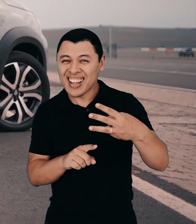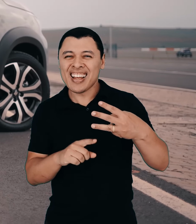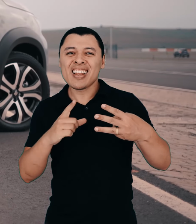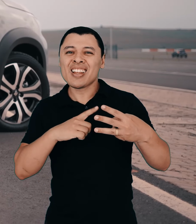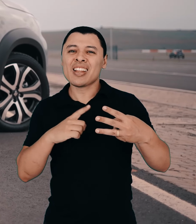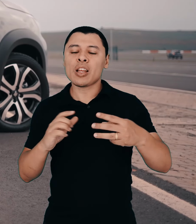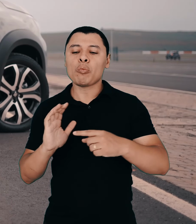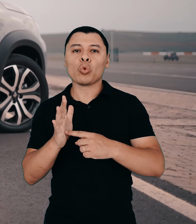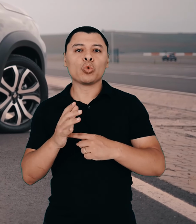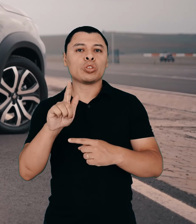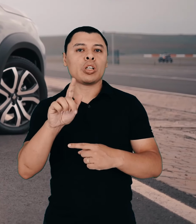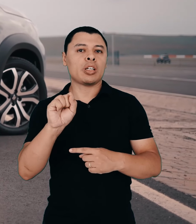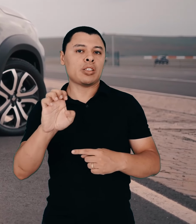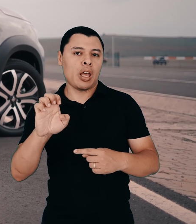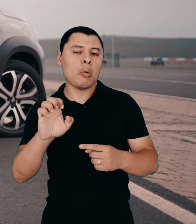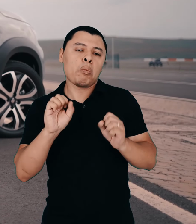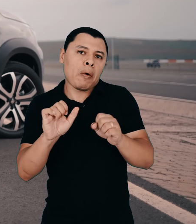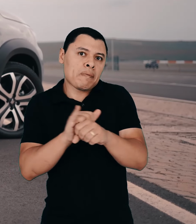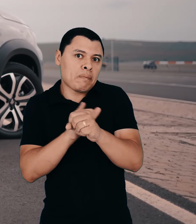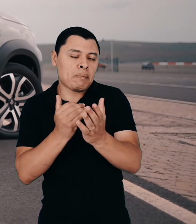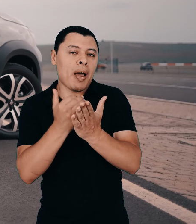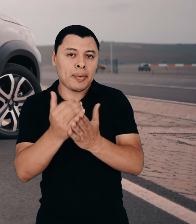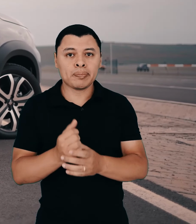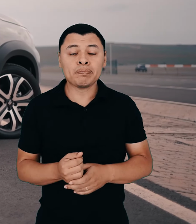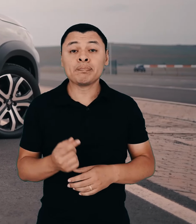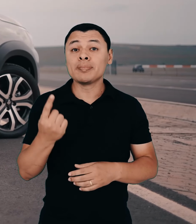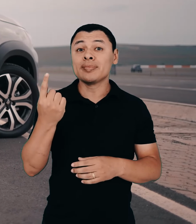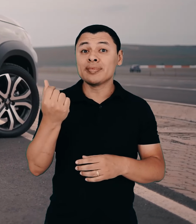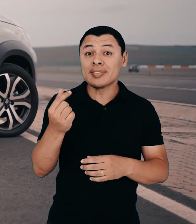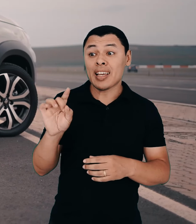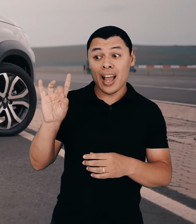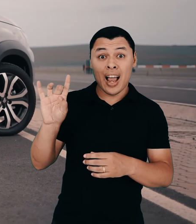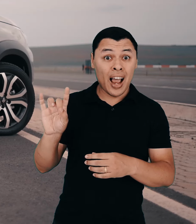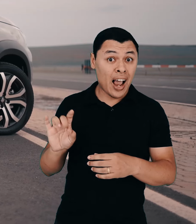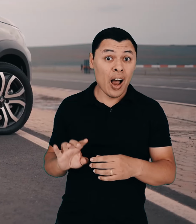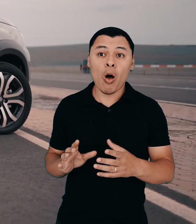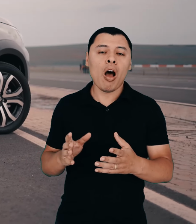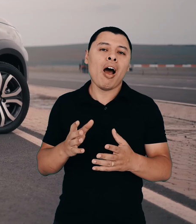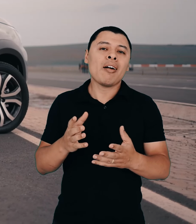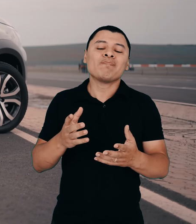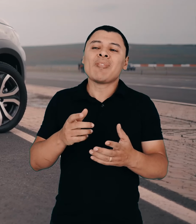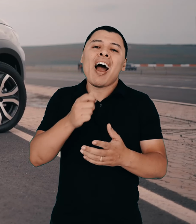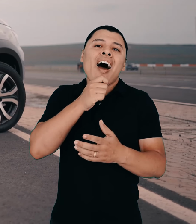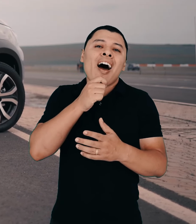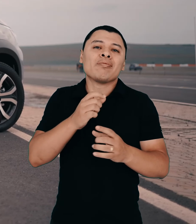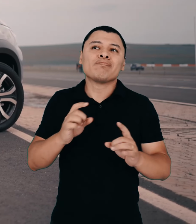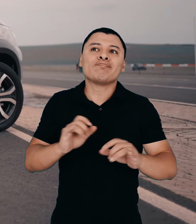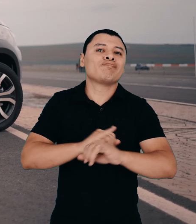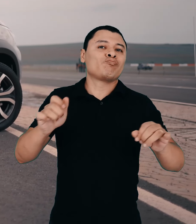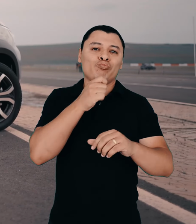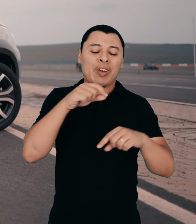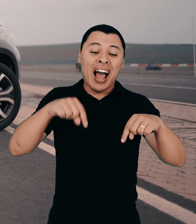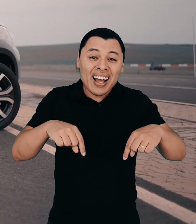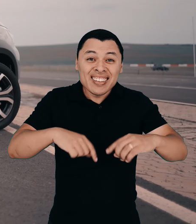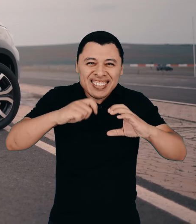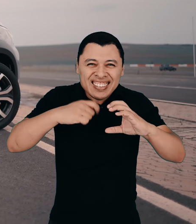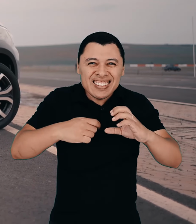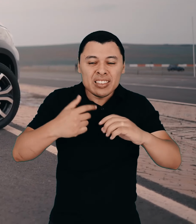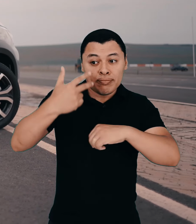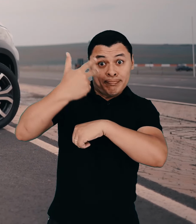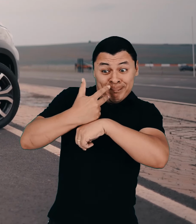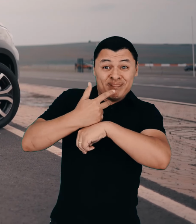GSE turbinado. Os preços e equipamentos de cada uma dessas versões não estava disponível no momento que a gente gravou esse vídeo, só que no momento da